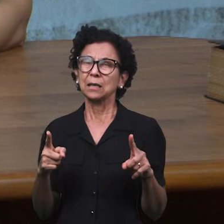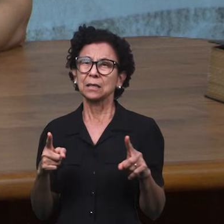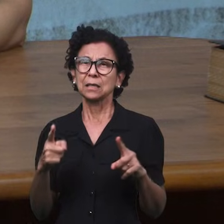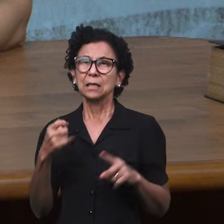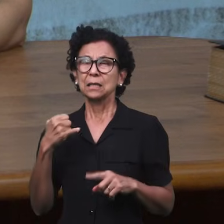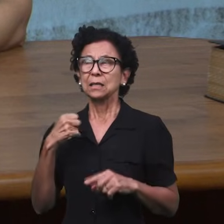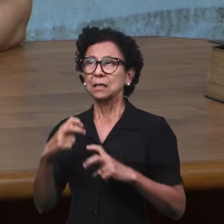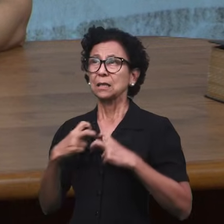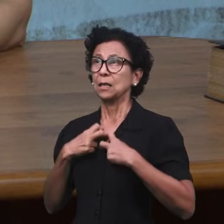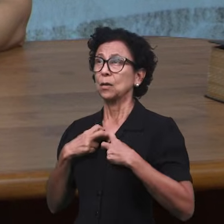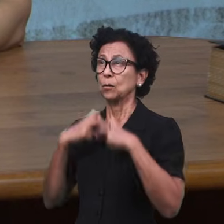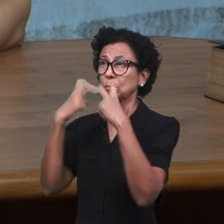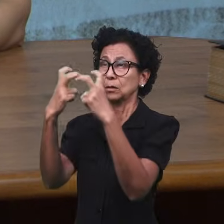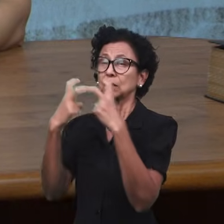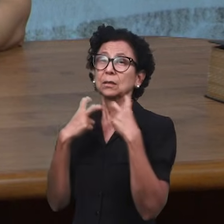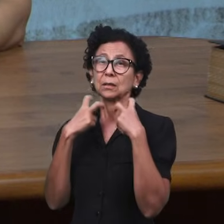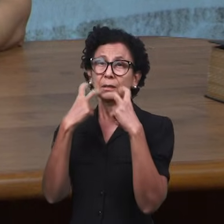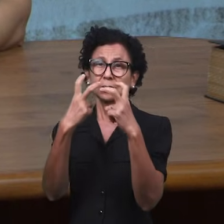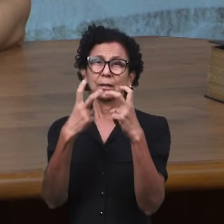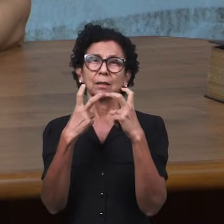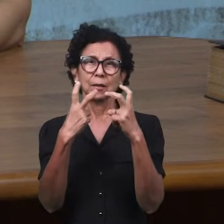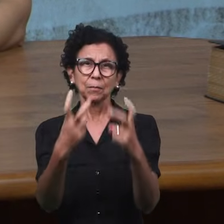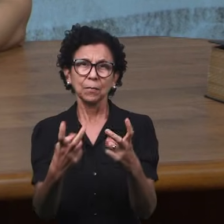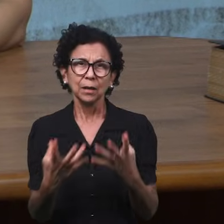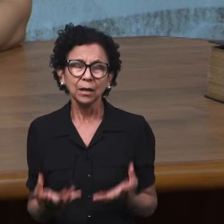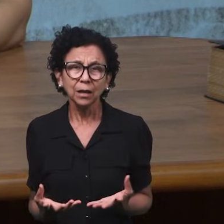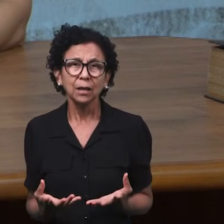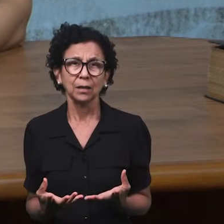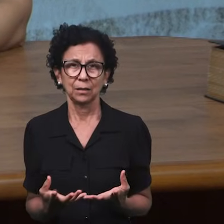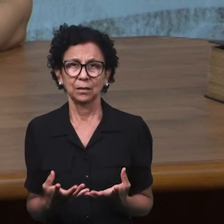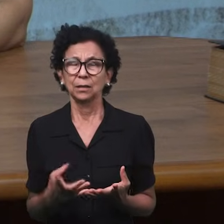clamor nele na sua desventura?